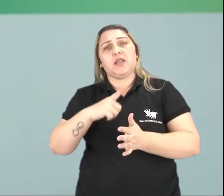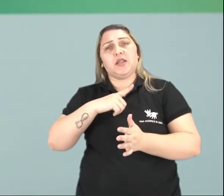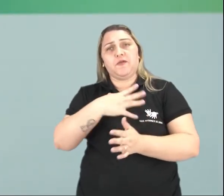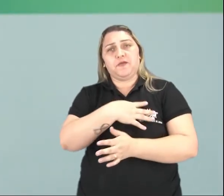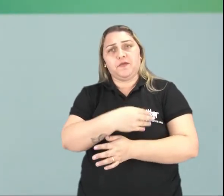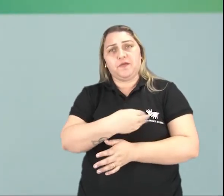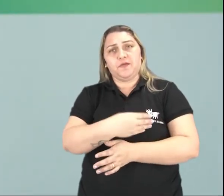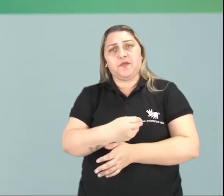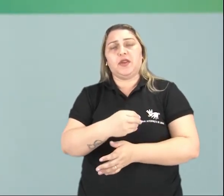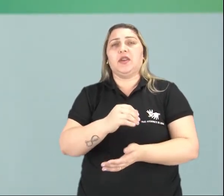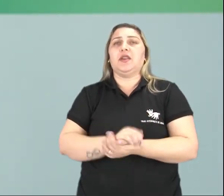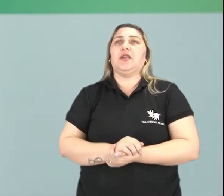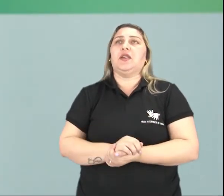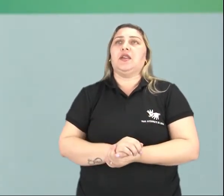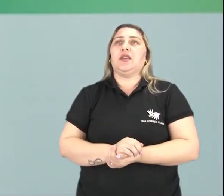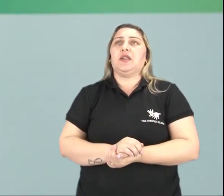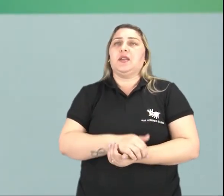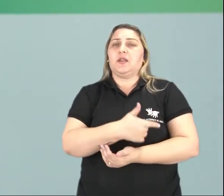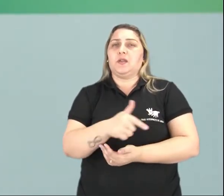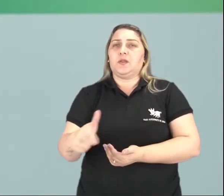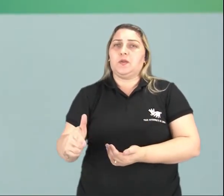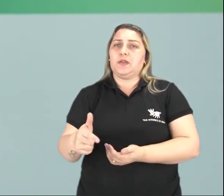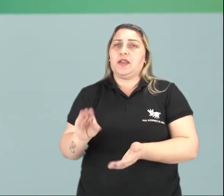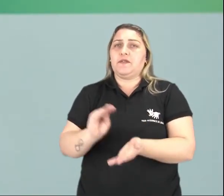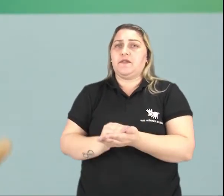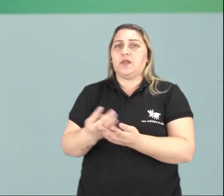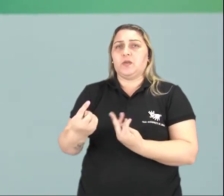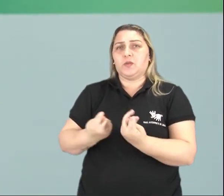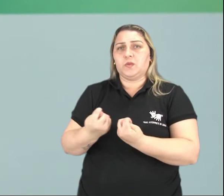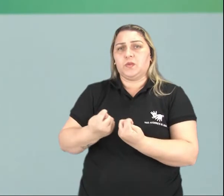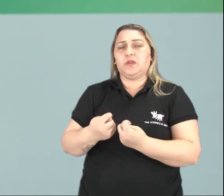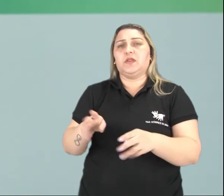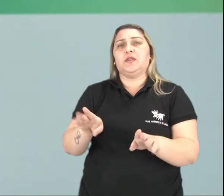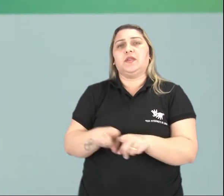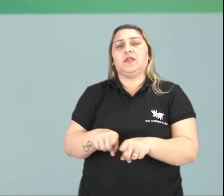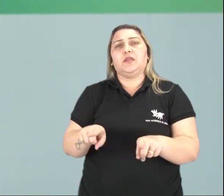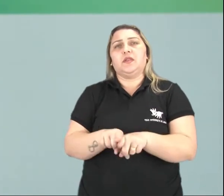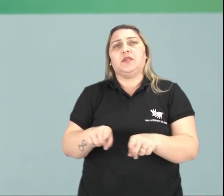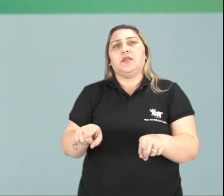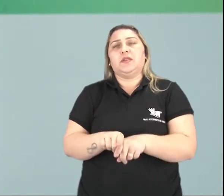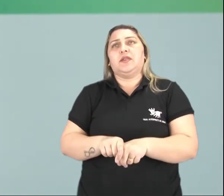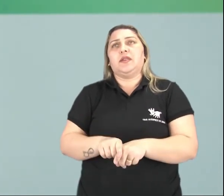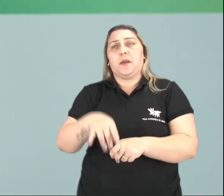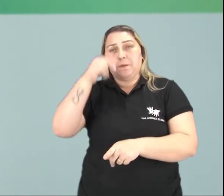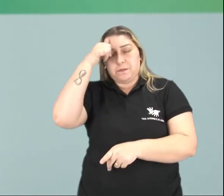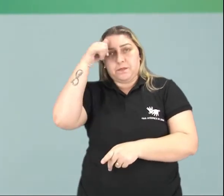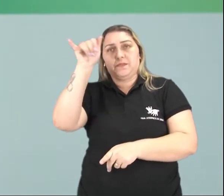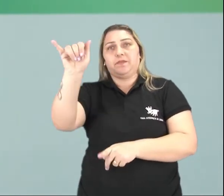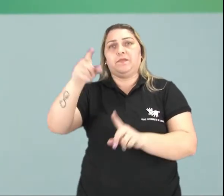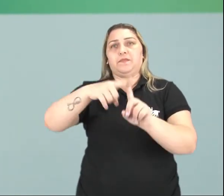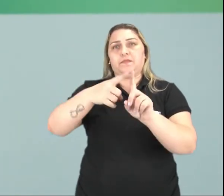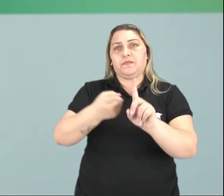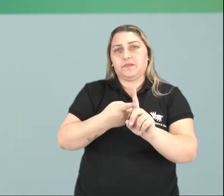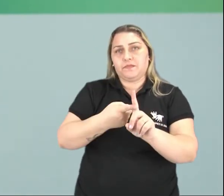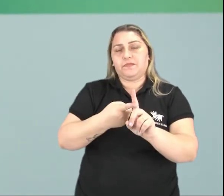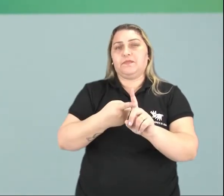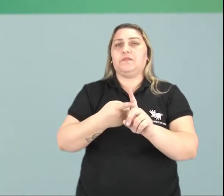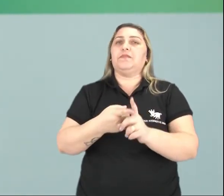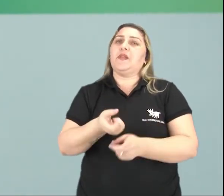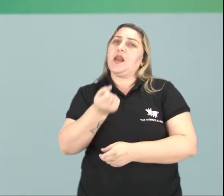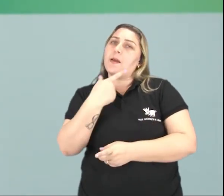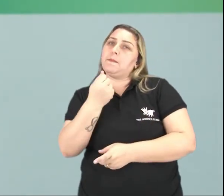família, não ter esse descontrole, e também a disseminação de métodos, né, para você evitar a procriação, os